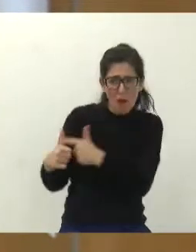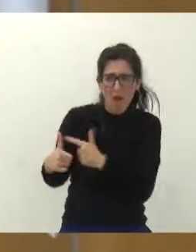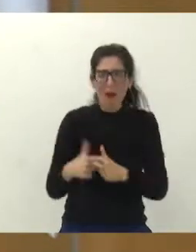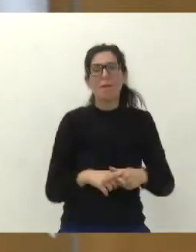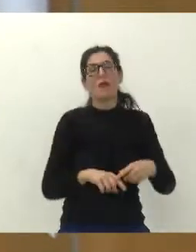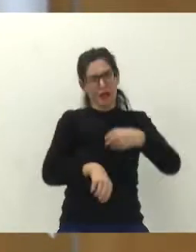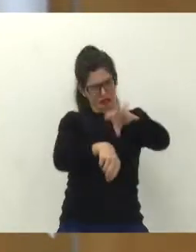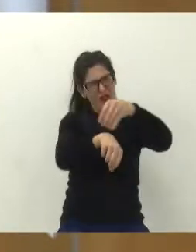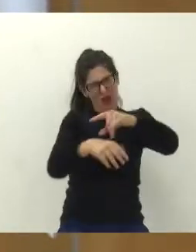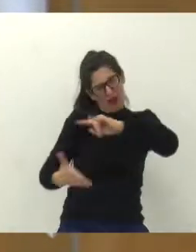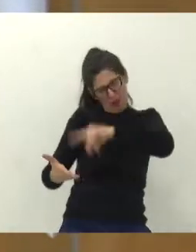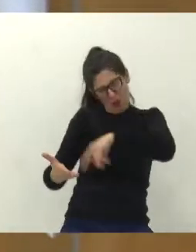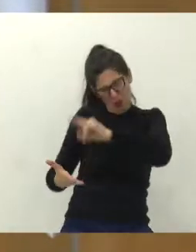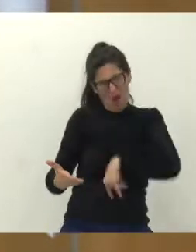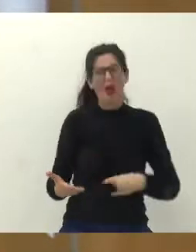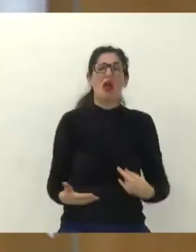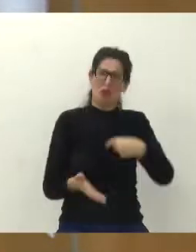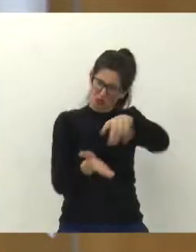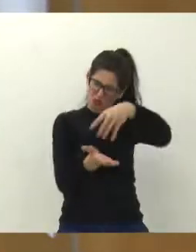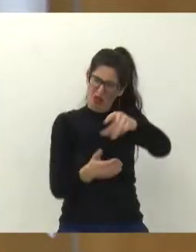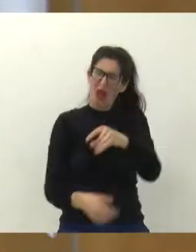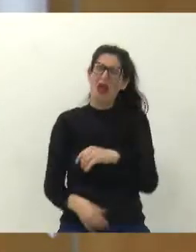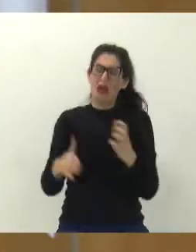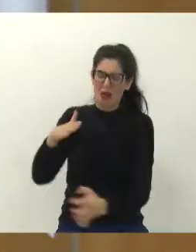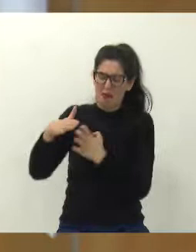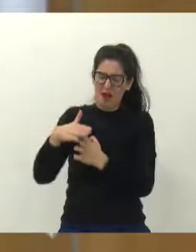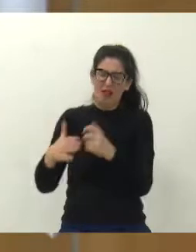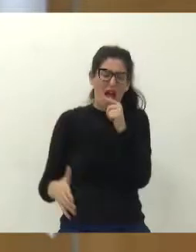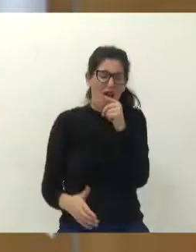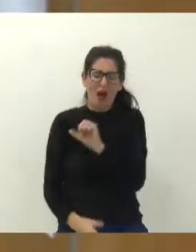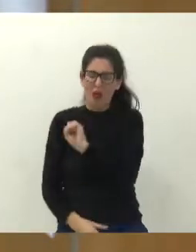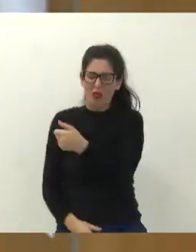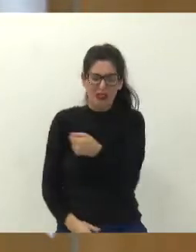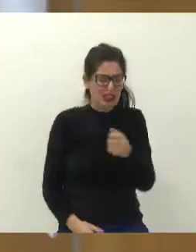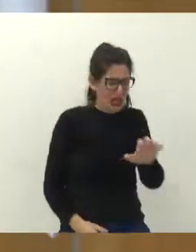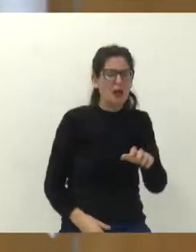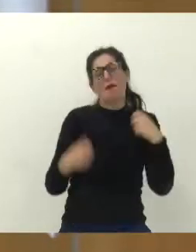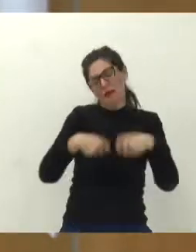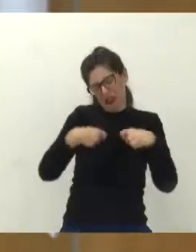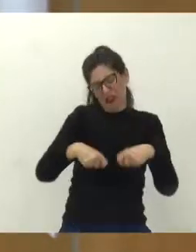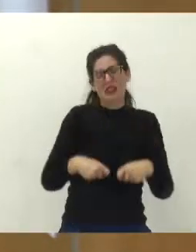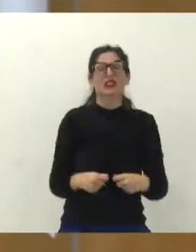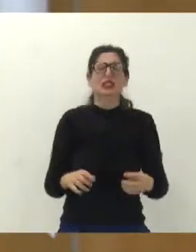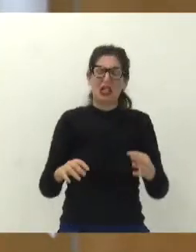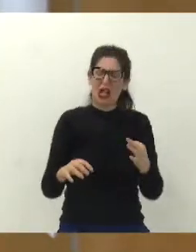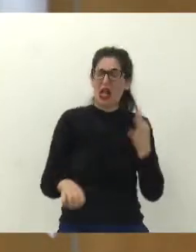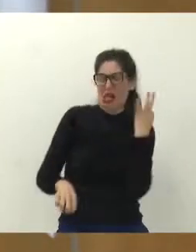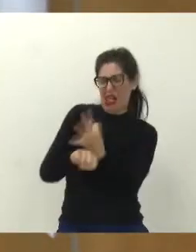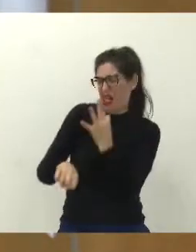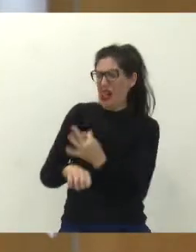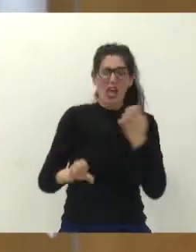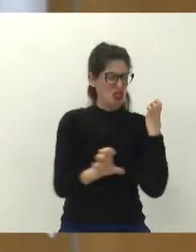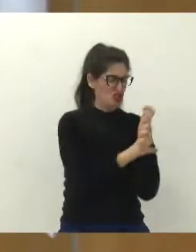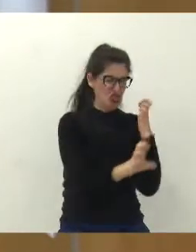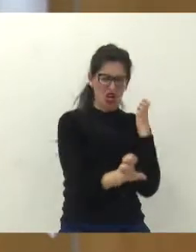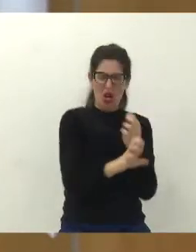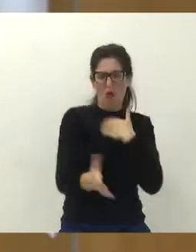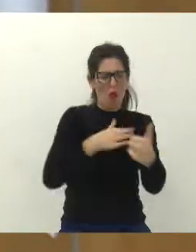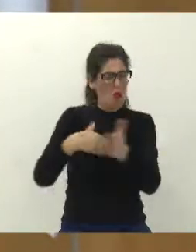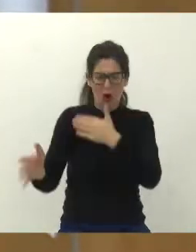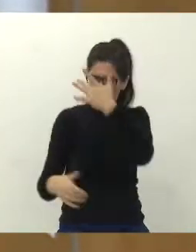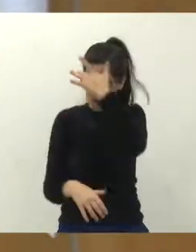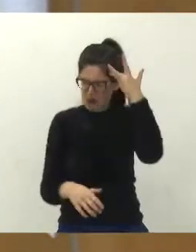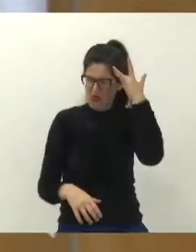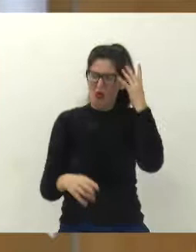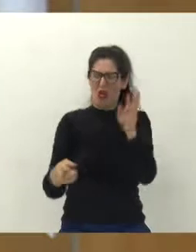mas aproveito aqui a tribuna, para que o SAI encaminhe técnicos, engenheiros, responsáveis, seja lá quem for, para conversar com